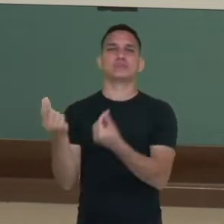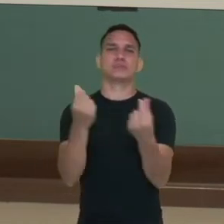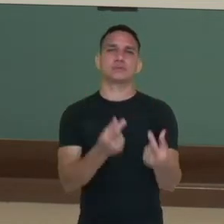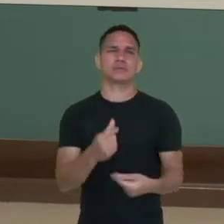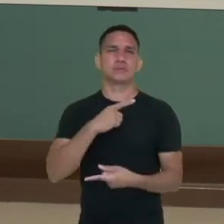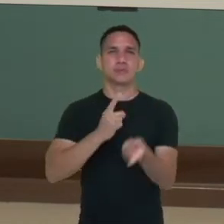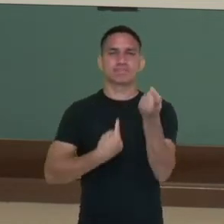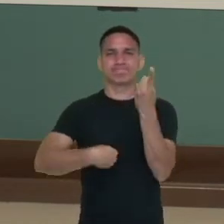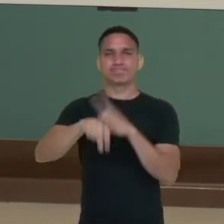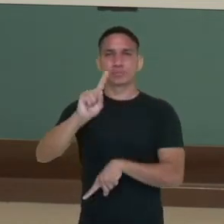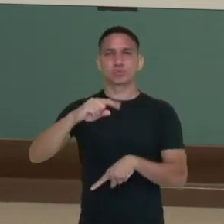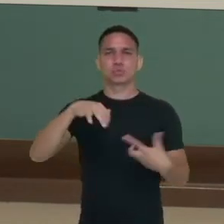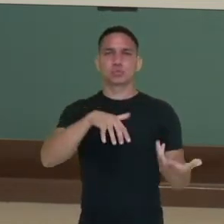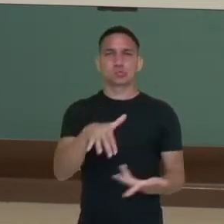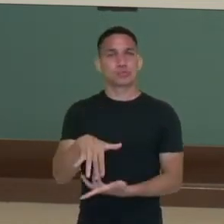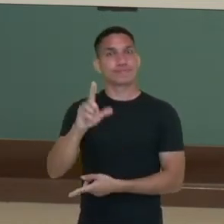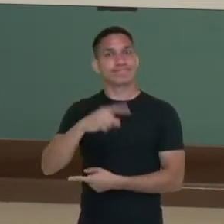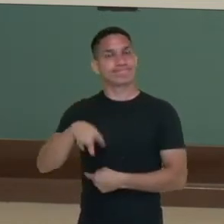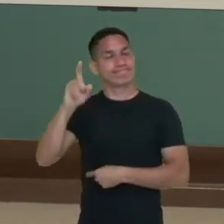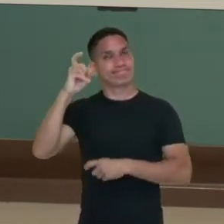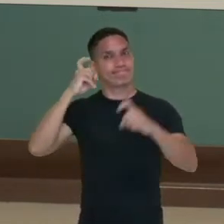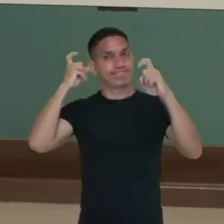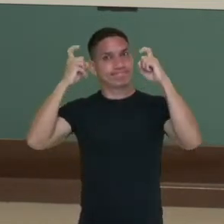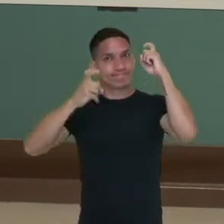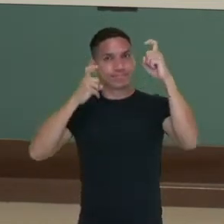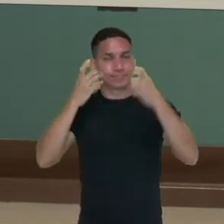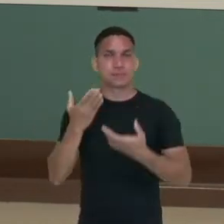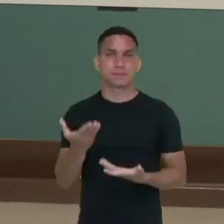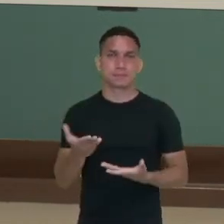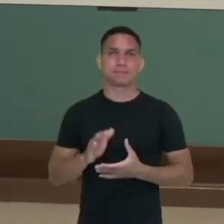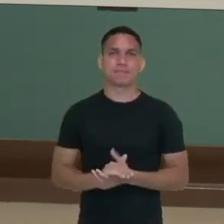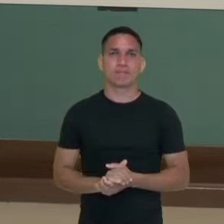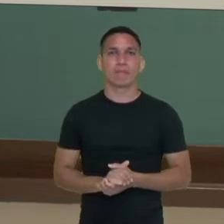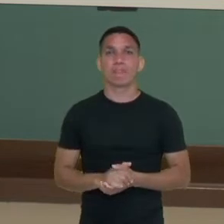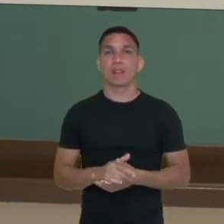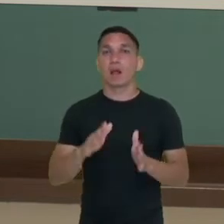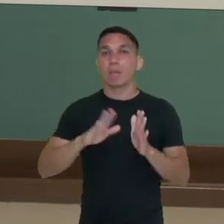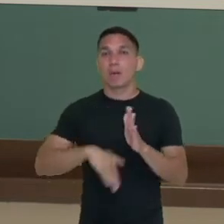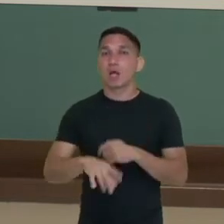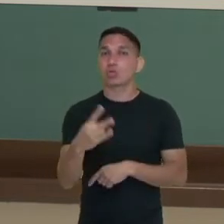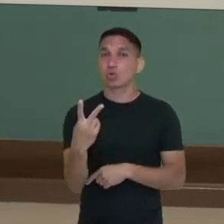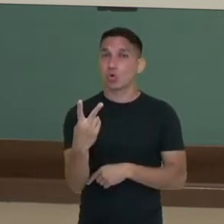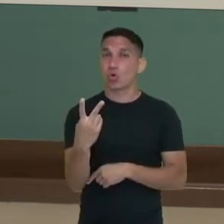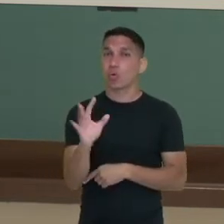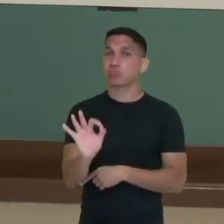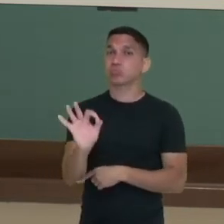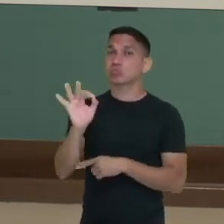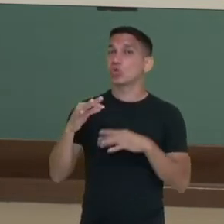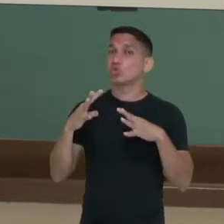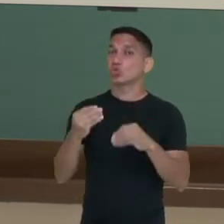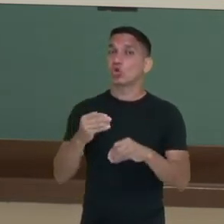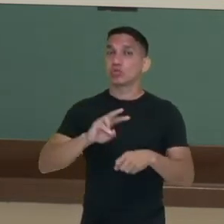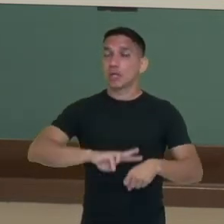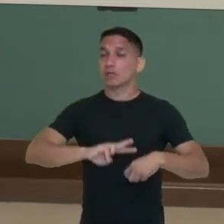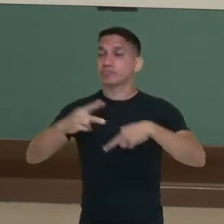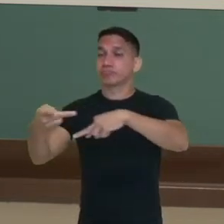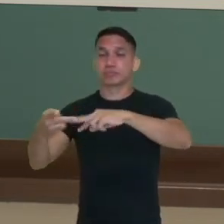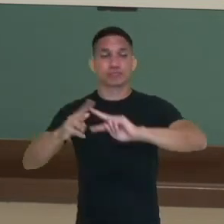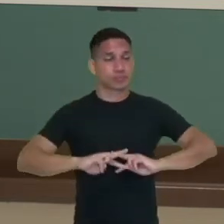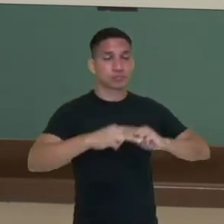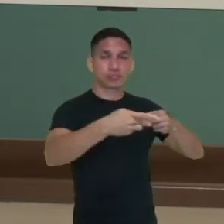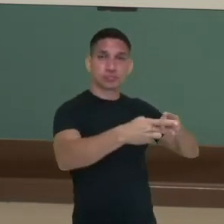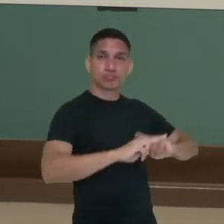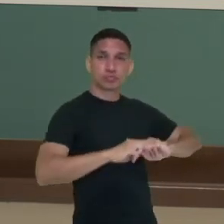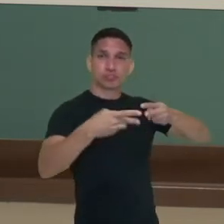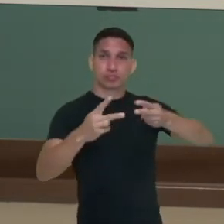mundo. Então é bem preocupante isso. E participa com menos de 2% de todas as transações comerciais que acontecem no